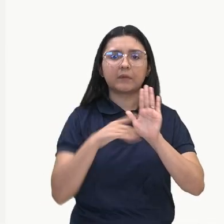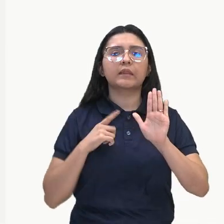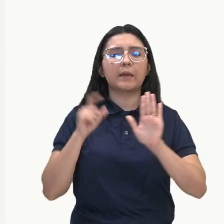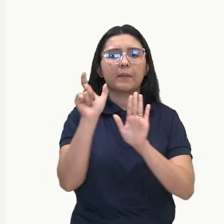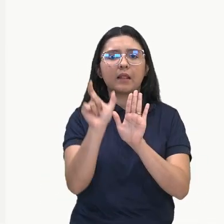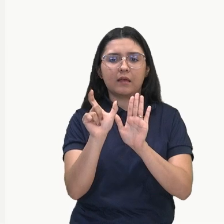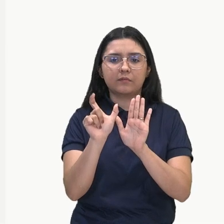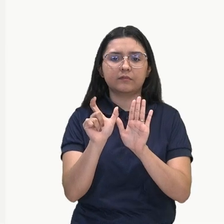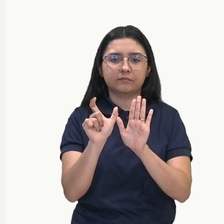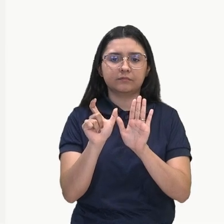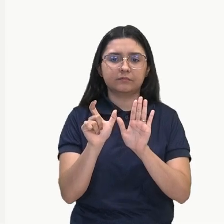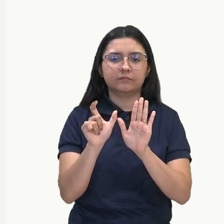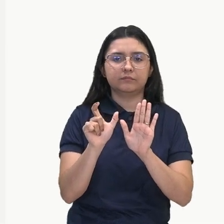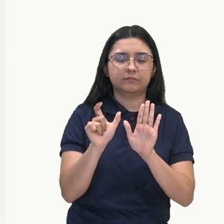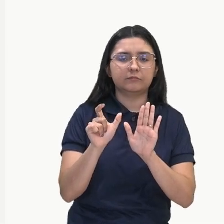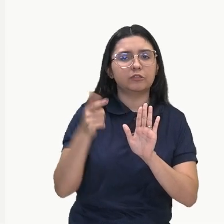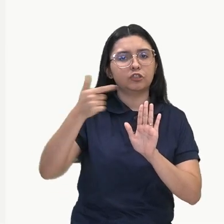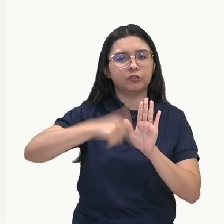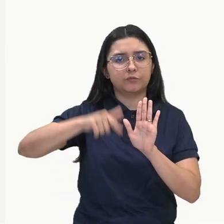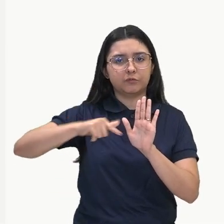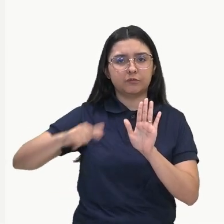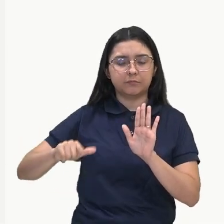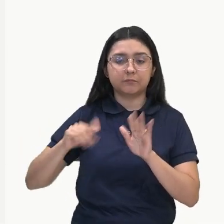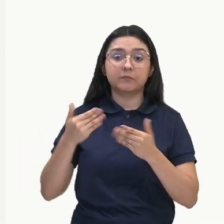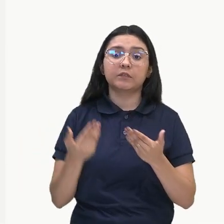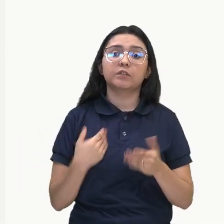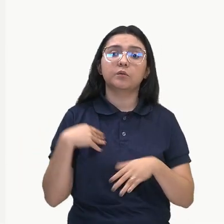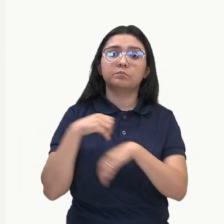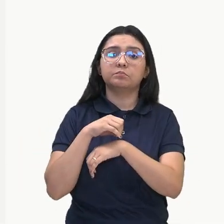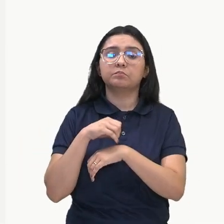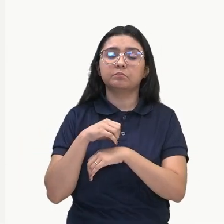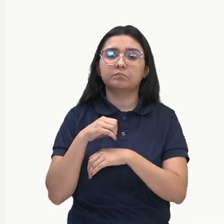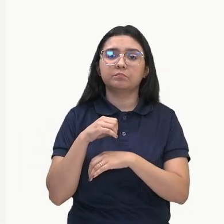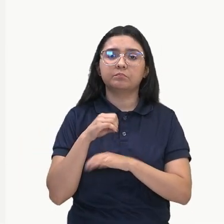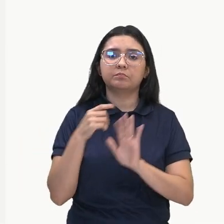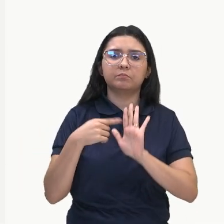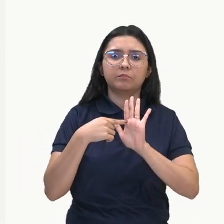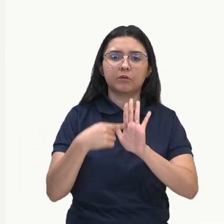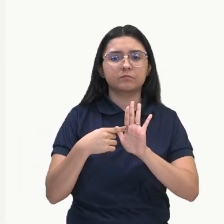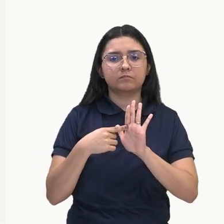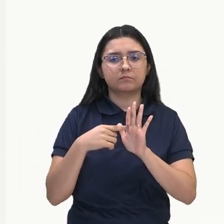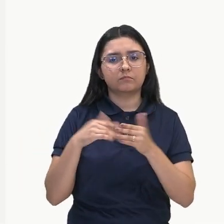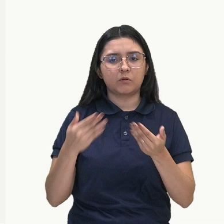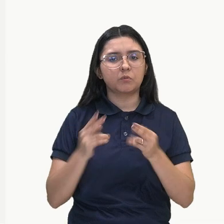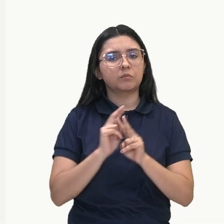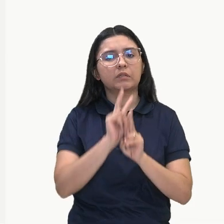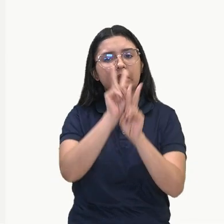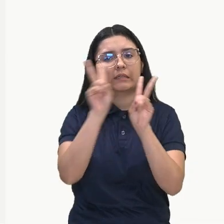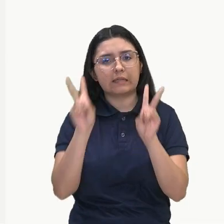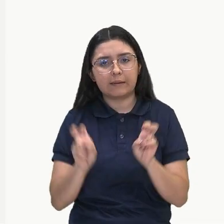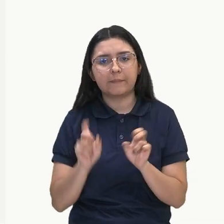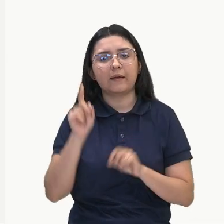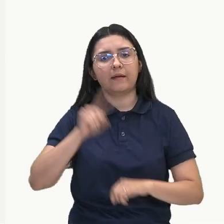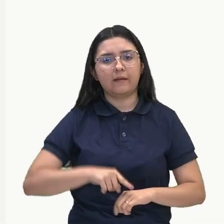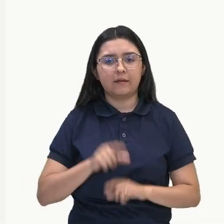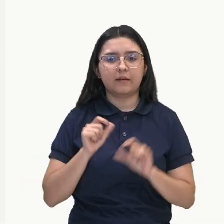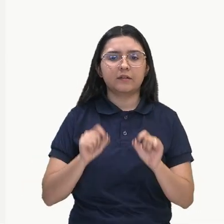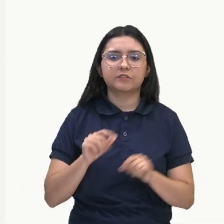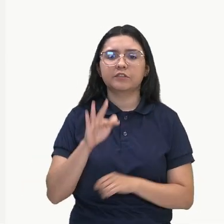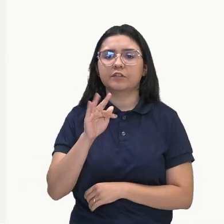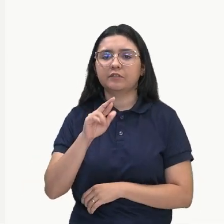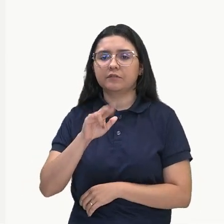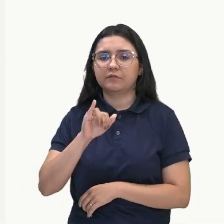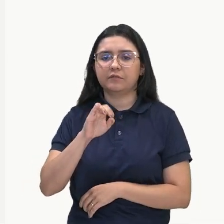aparece a palavra friends. Então, isso indica o quê? Que provavelmente esse texto está falando sobre esse assunto de